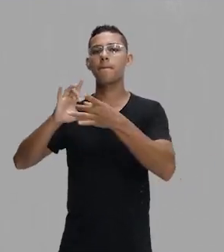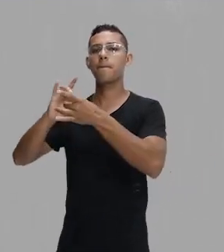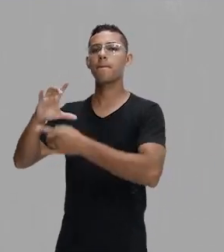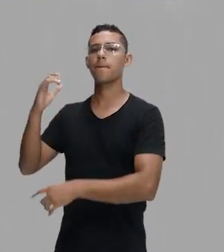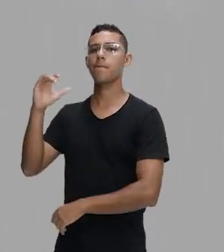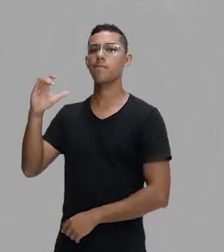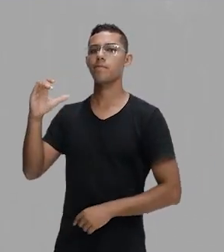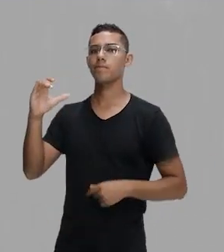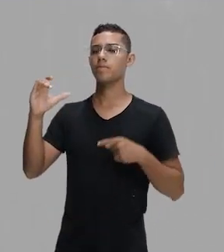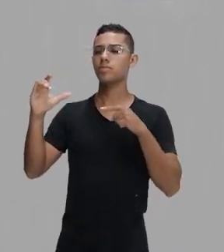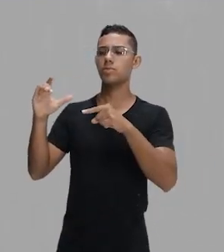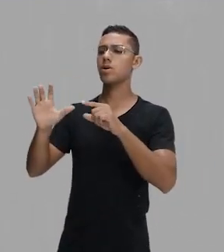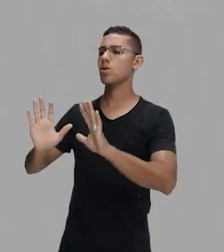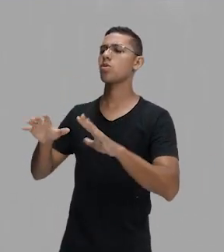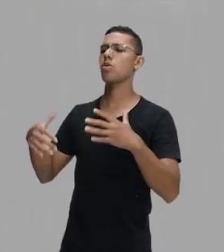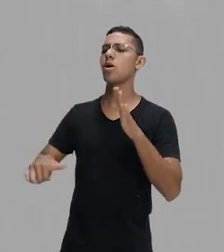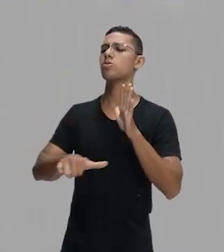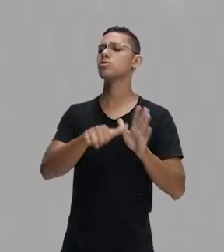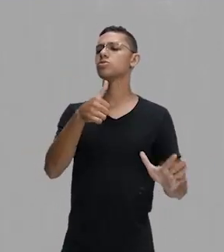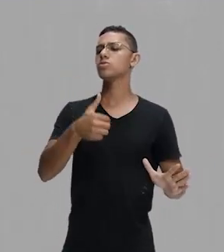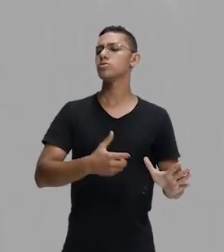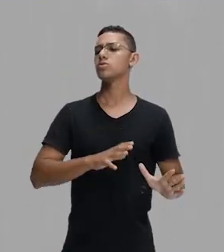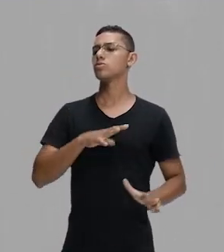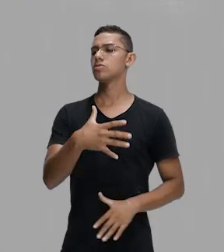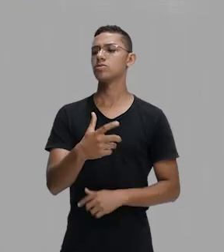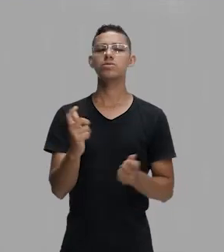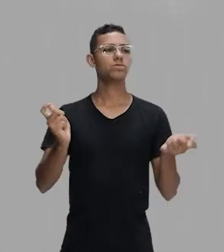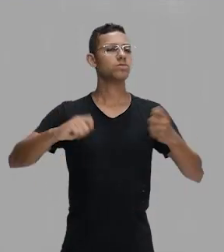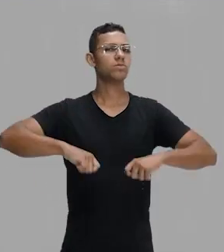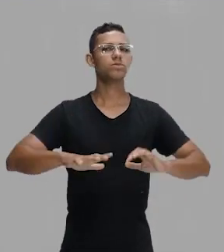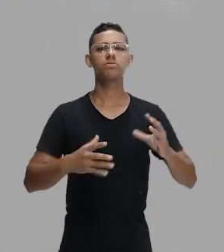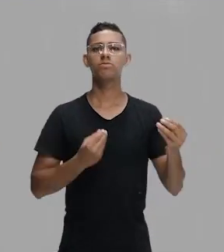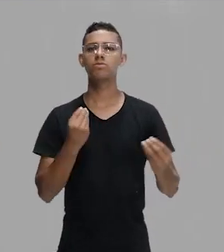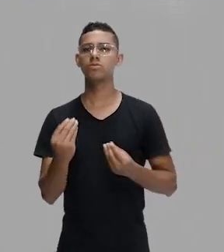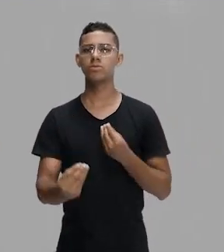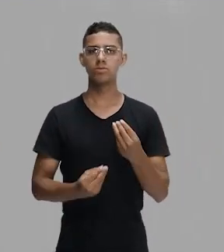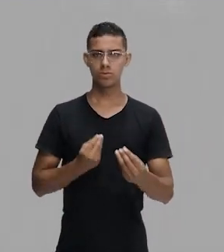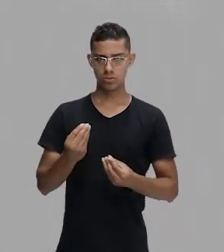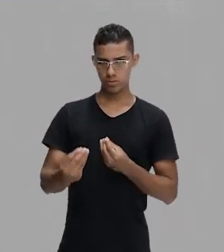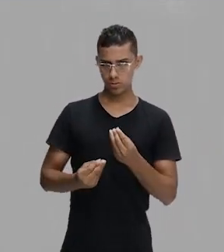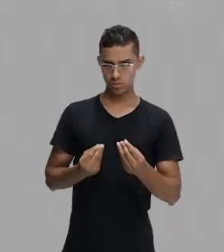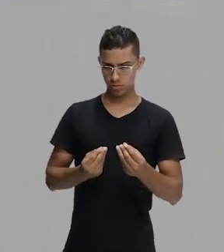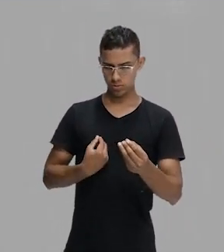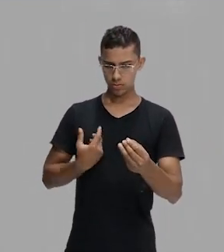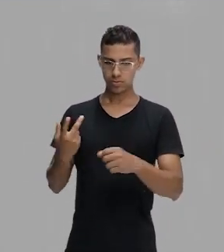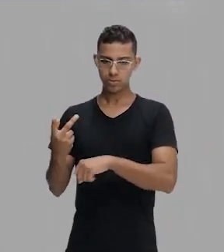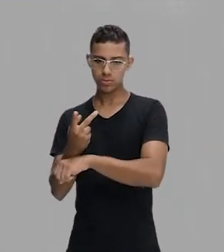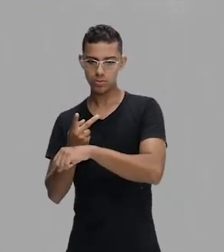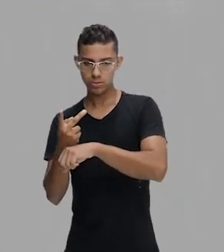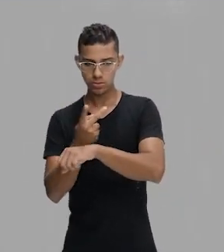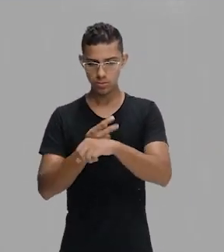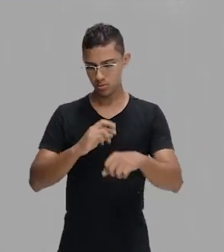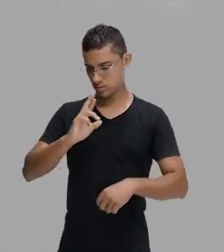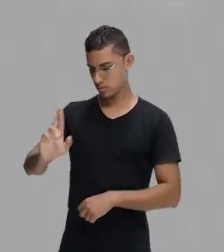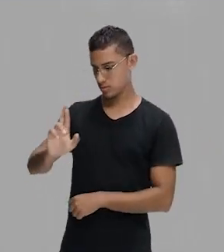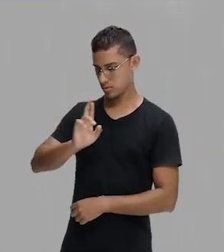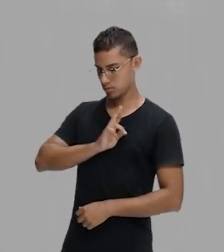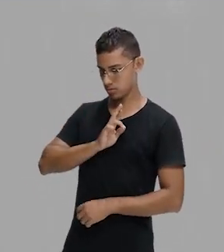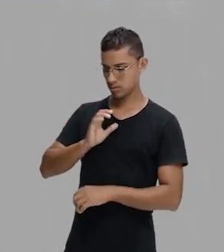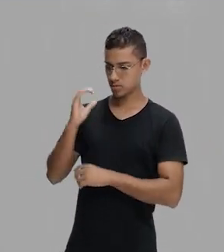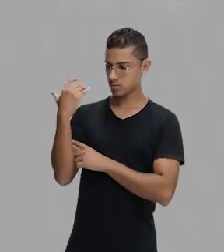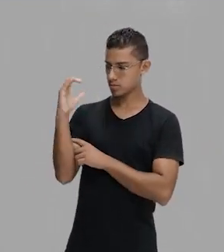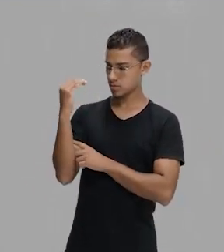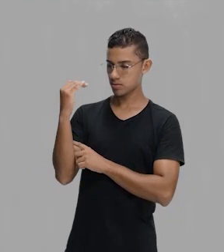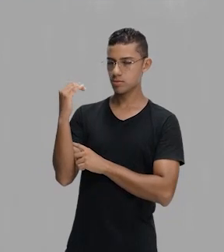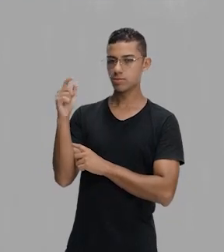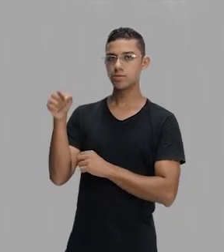qual seria o primeiro passo? Olha aqui, ó. Quando procuramos respostas científicas, quando nós estamos